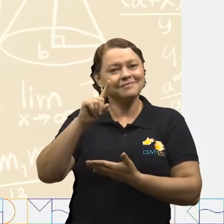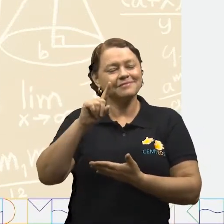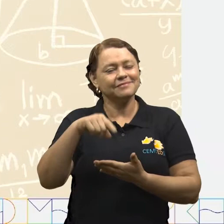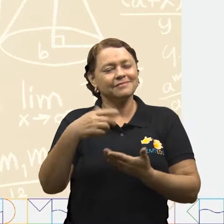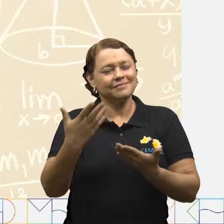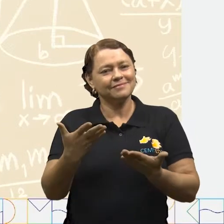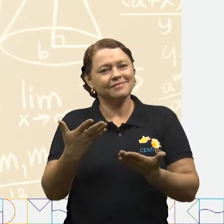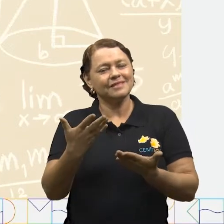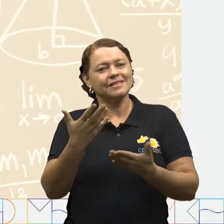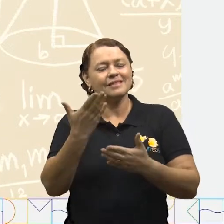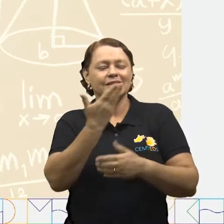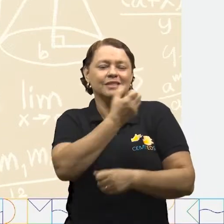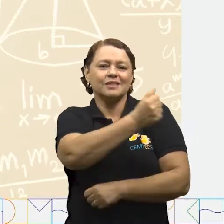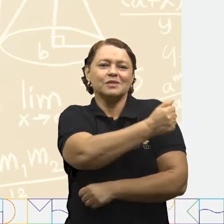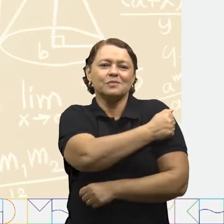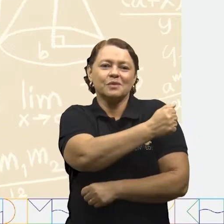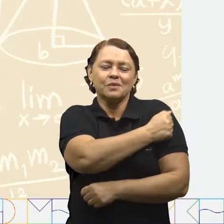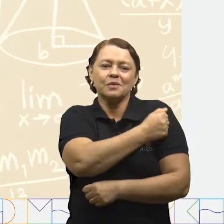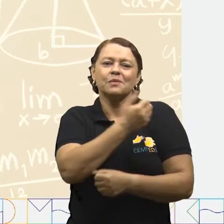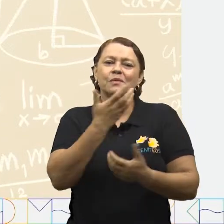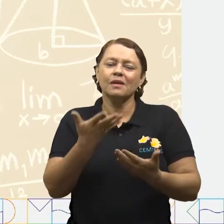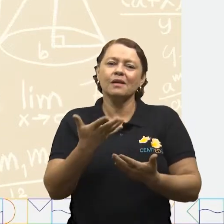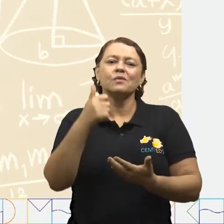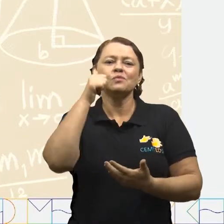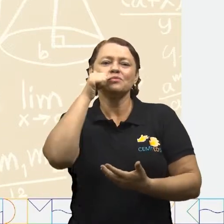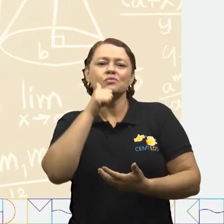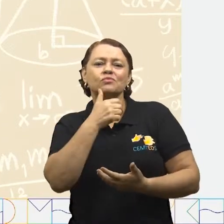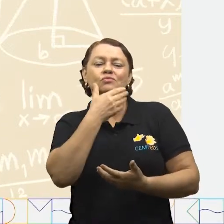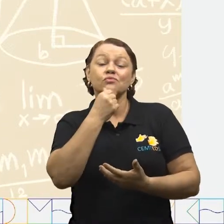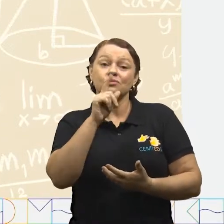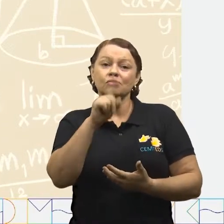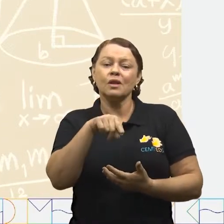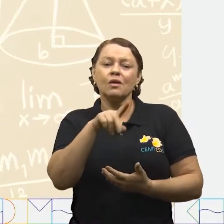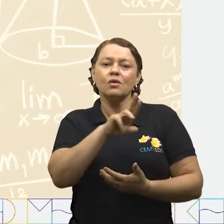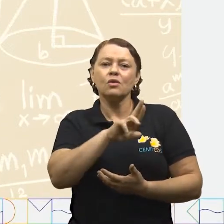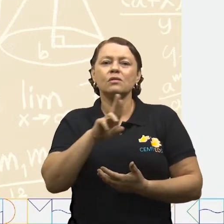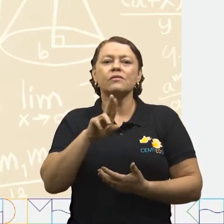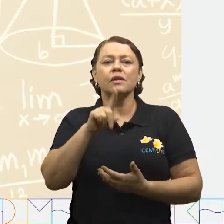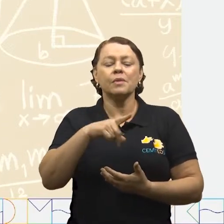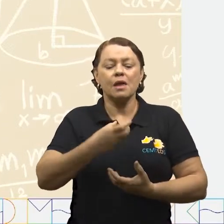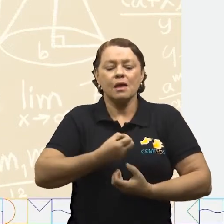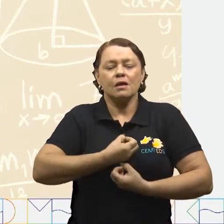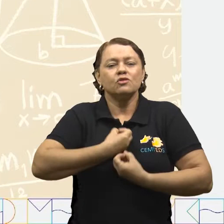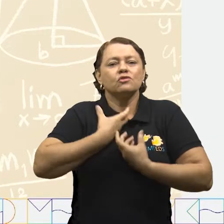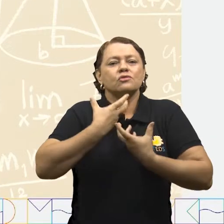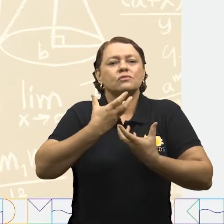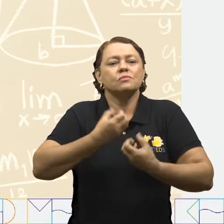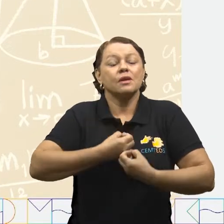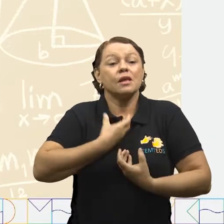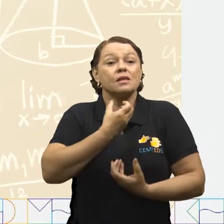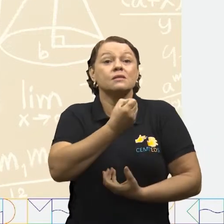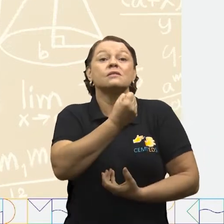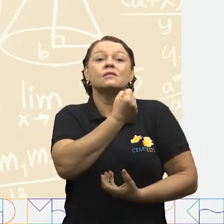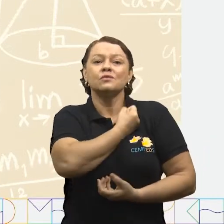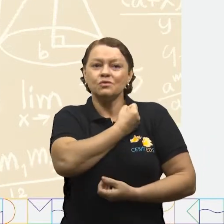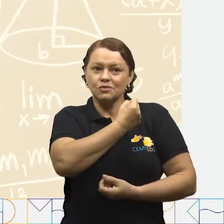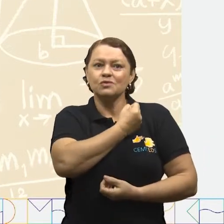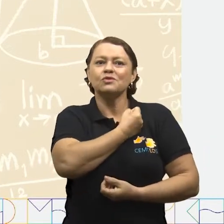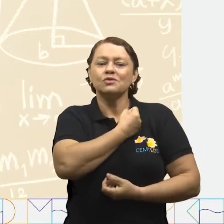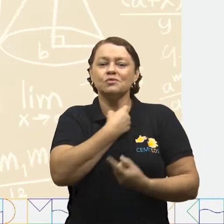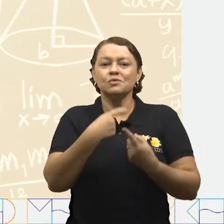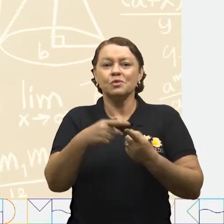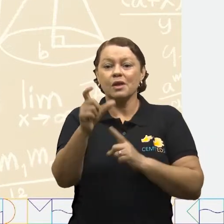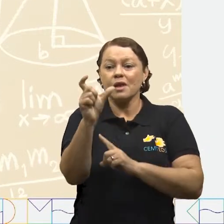amigo estudante minha amiga estudante é o que nós chamamos de expressão numérica a